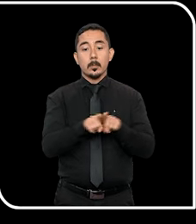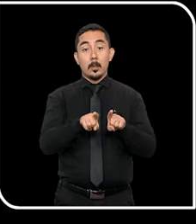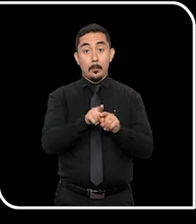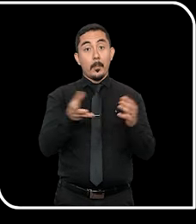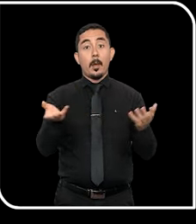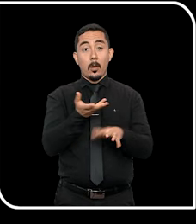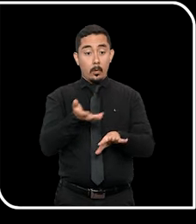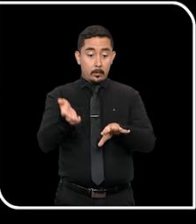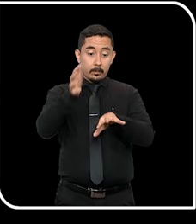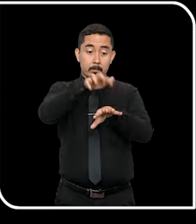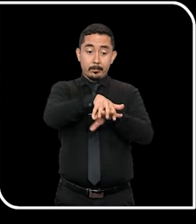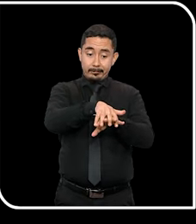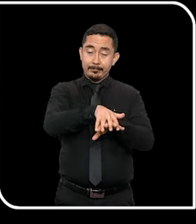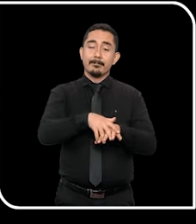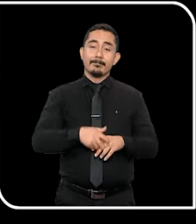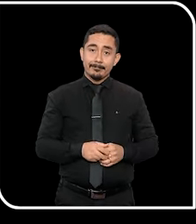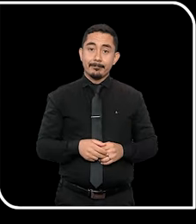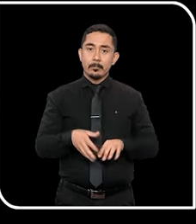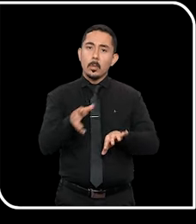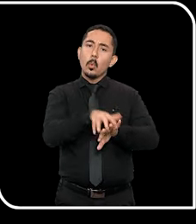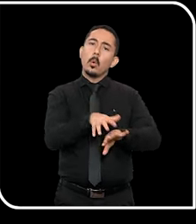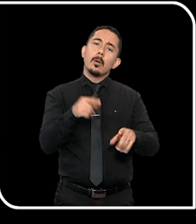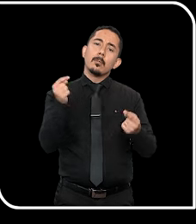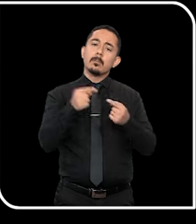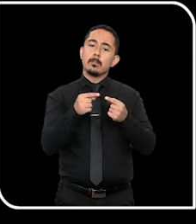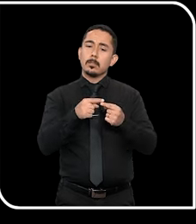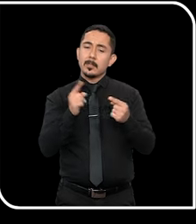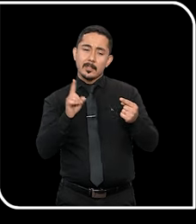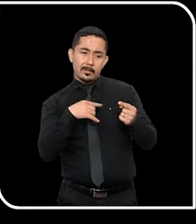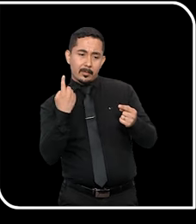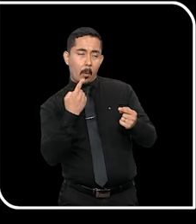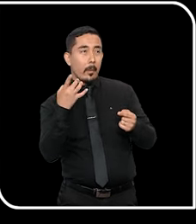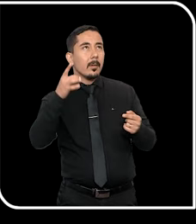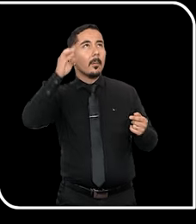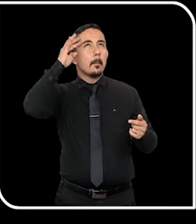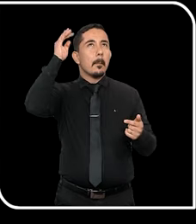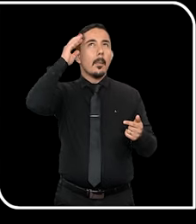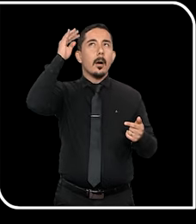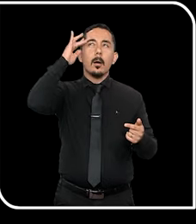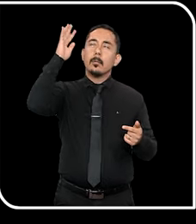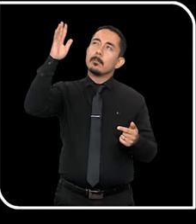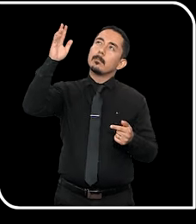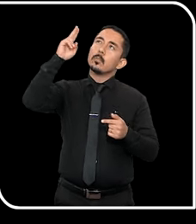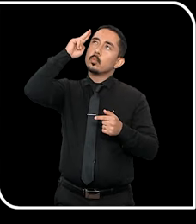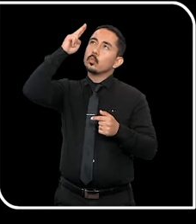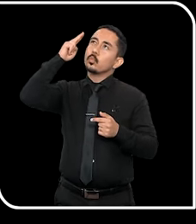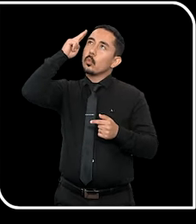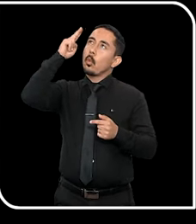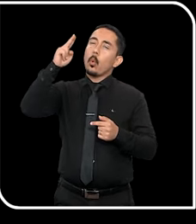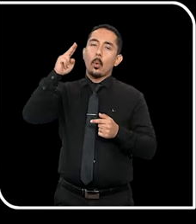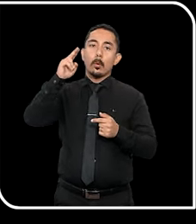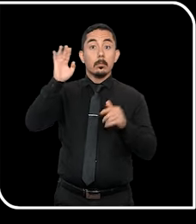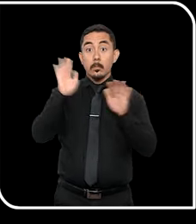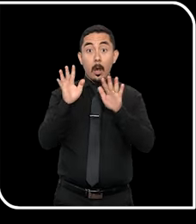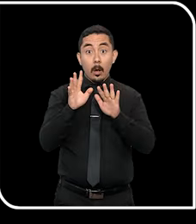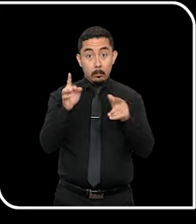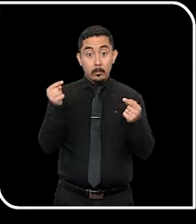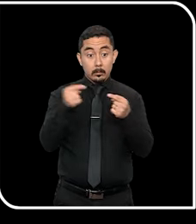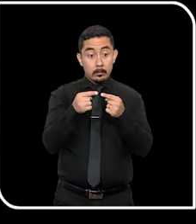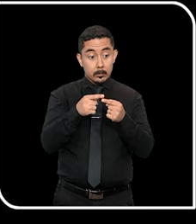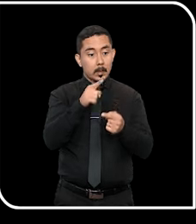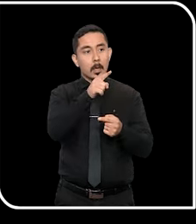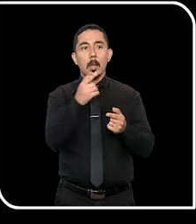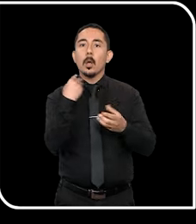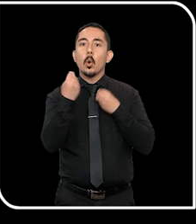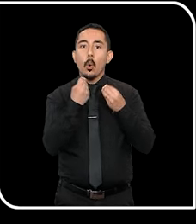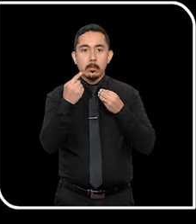vai falar da inclusão inclusão não é uma coisa que a gente idealiza assim no mundo das ideias a inclusão ela